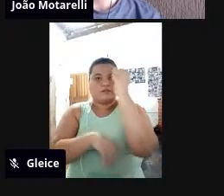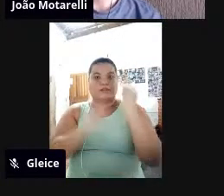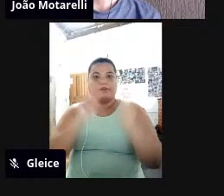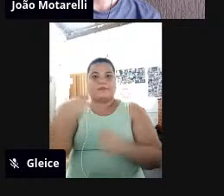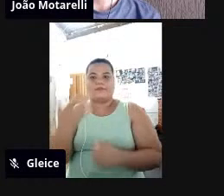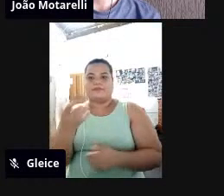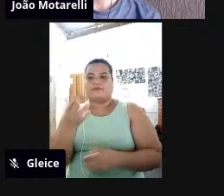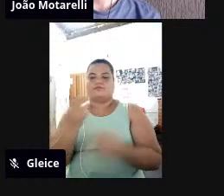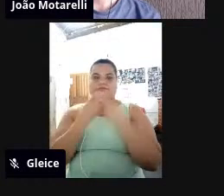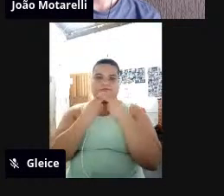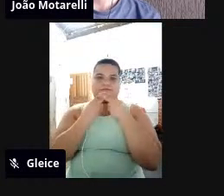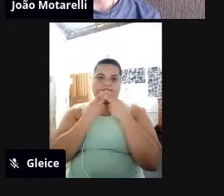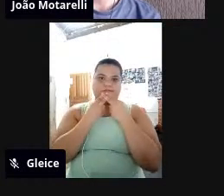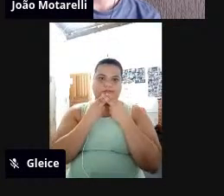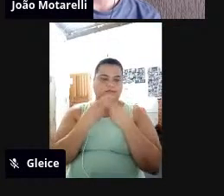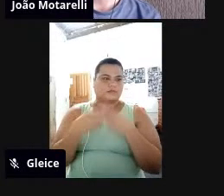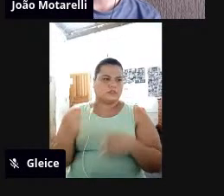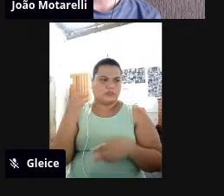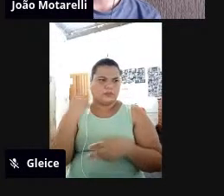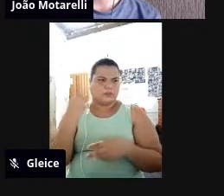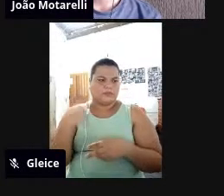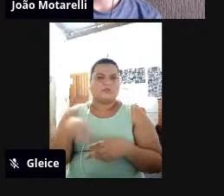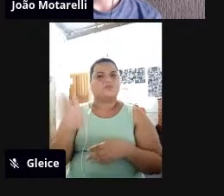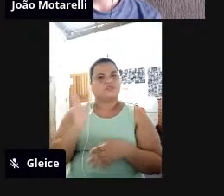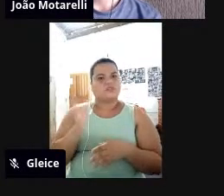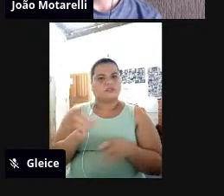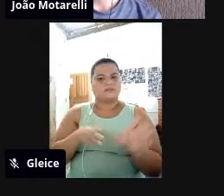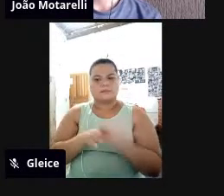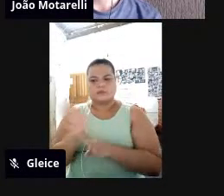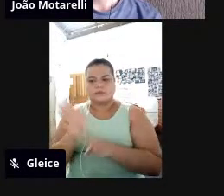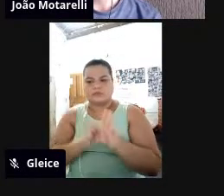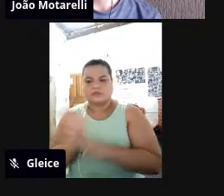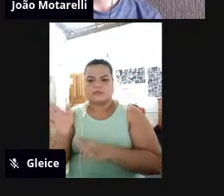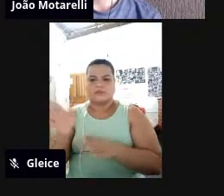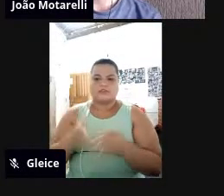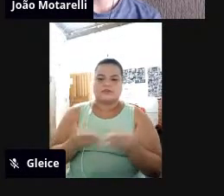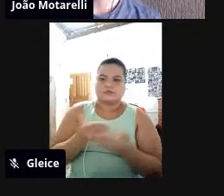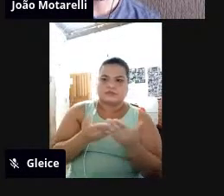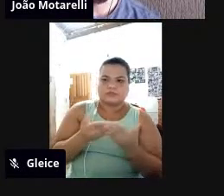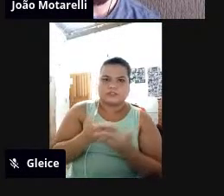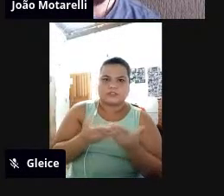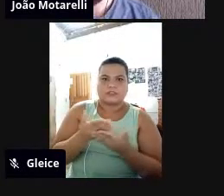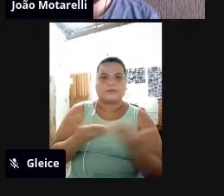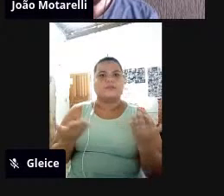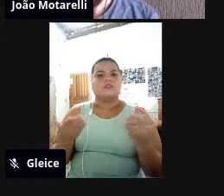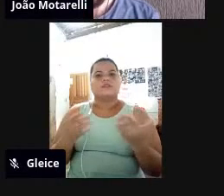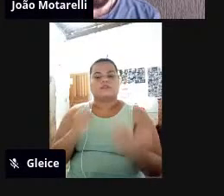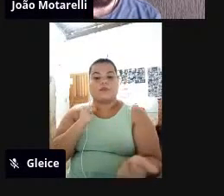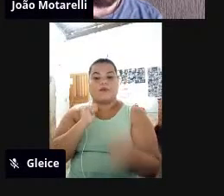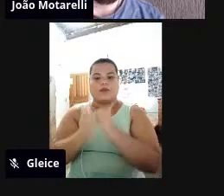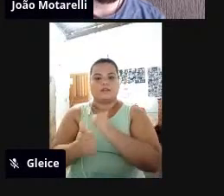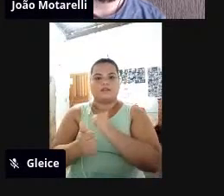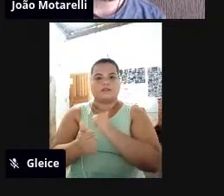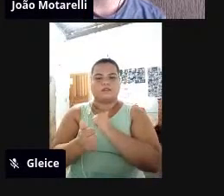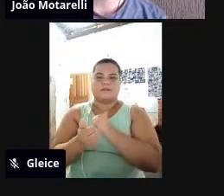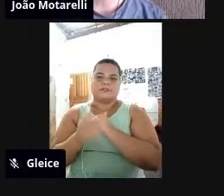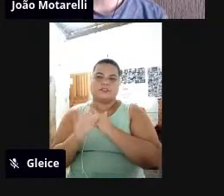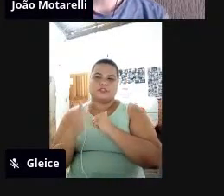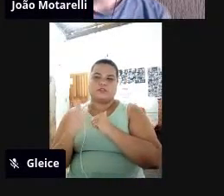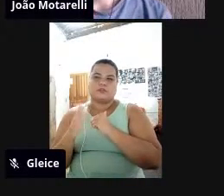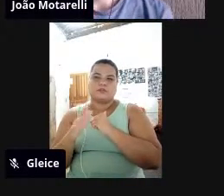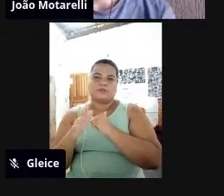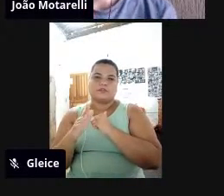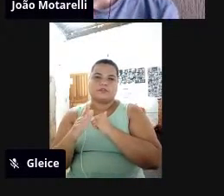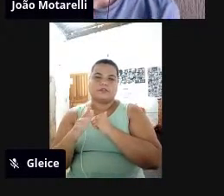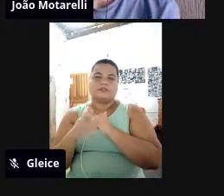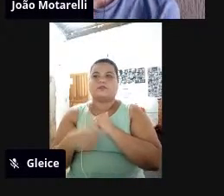né? Então, eu acompanhava um atleta de taekwondo e uma semana antes da sua